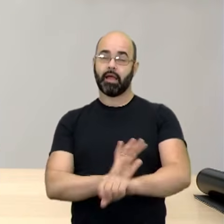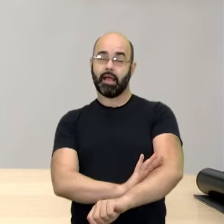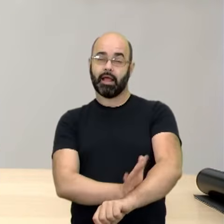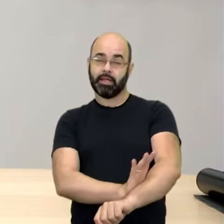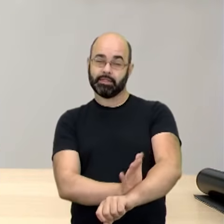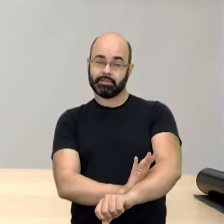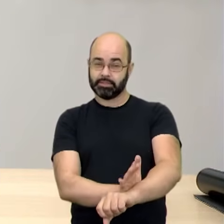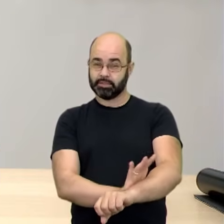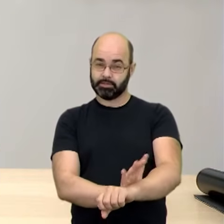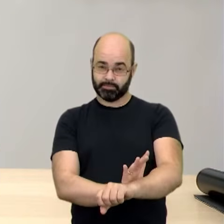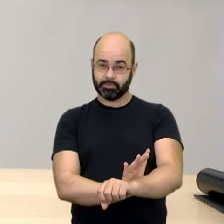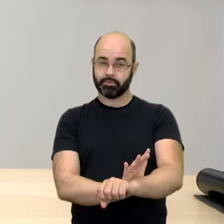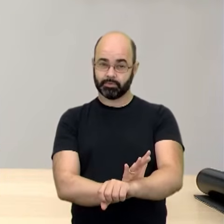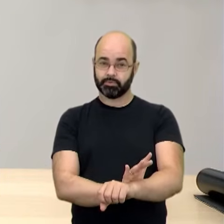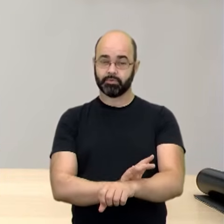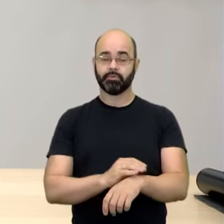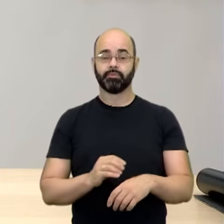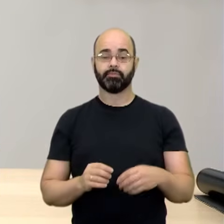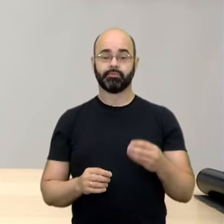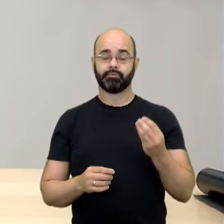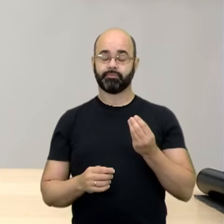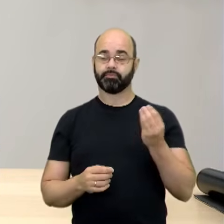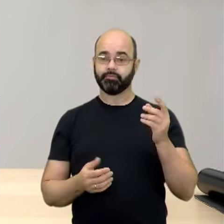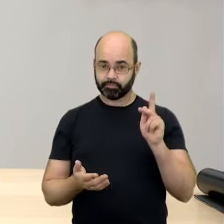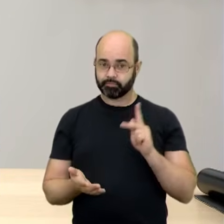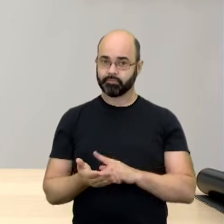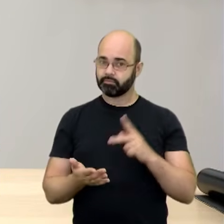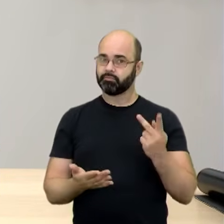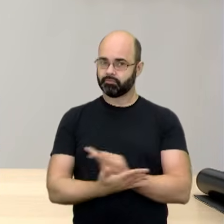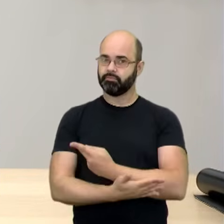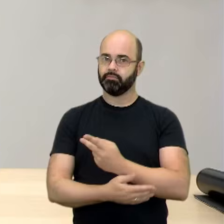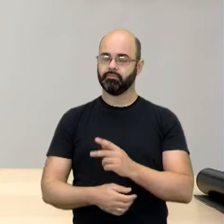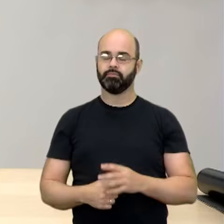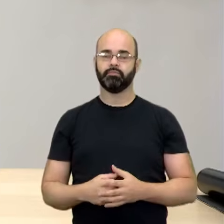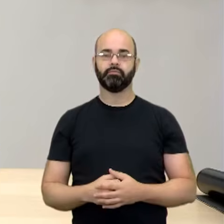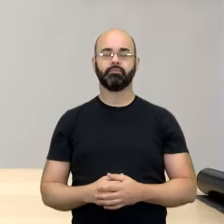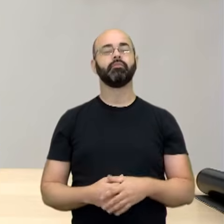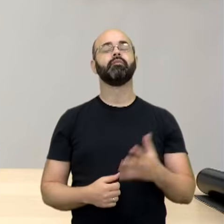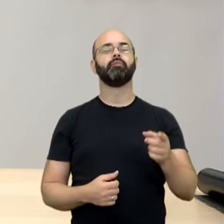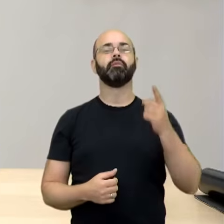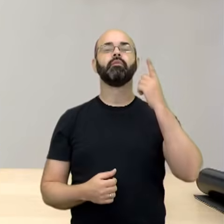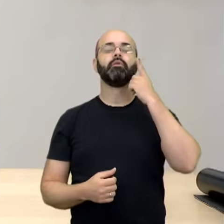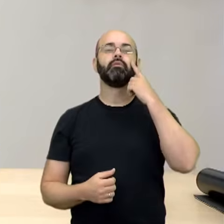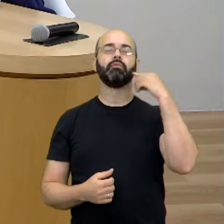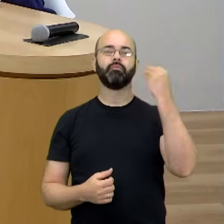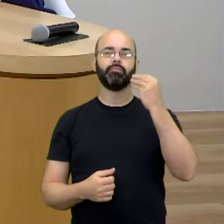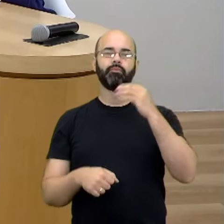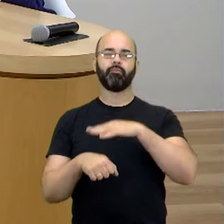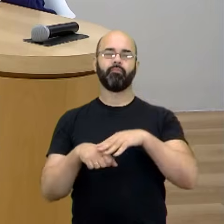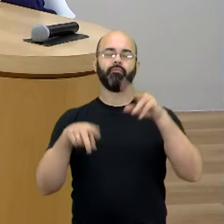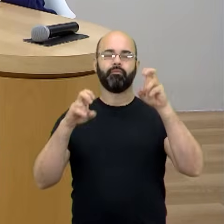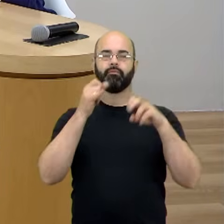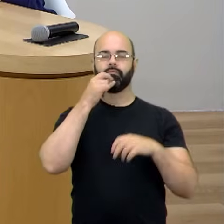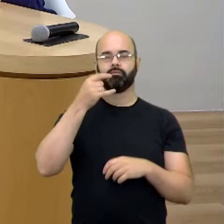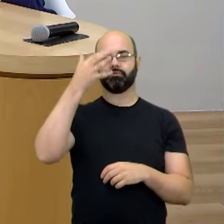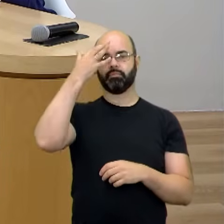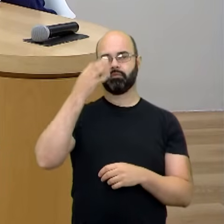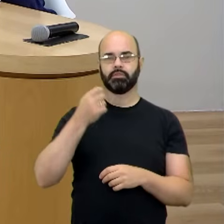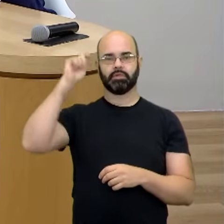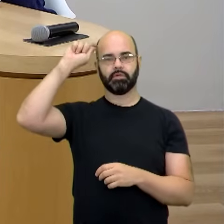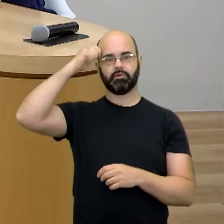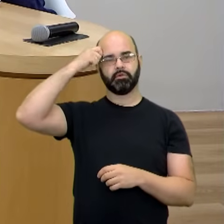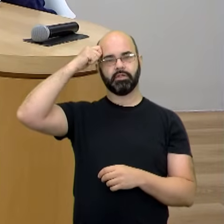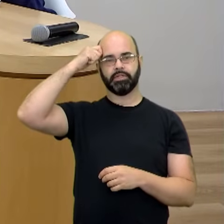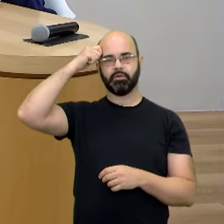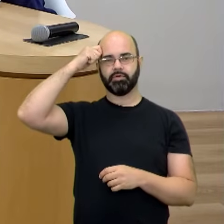Fazendo recorte pro racismo, ele é um crime, né? Inclusive. E aí, vamos falar um pouco para eles sobre o Dia da Consciência Negra, né?